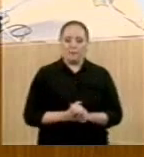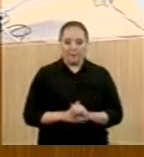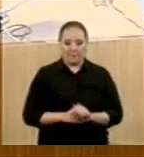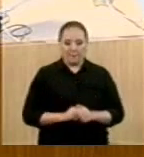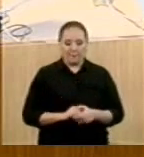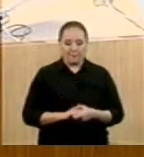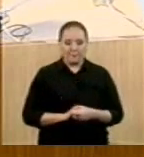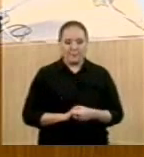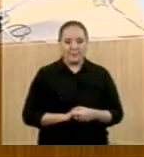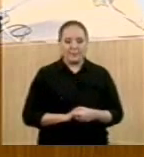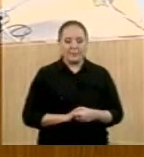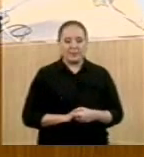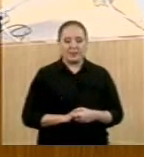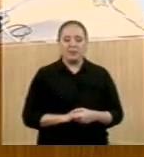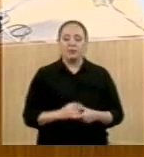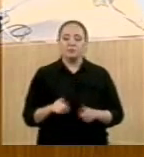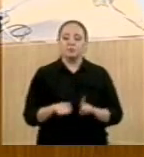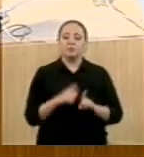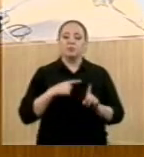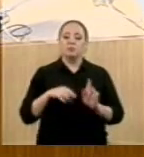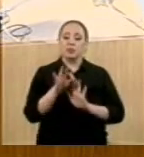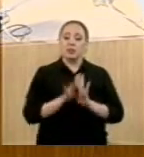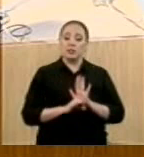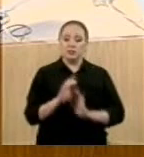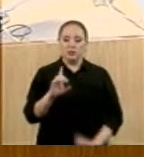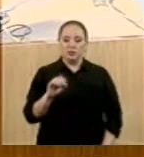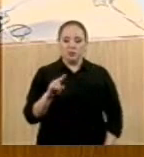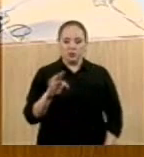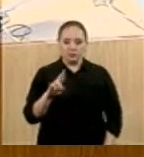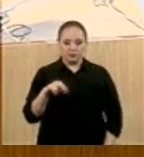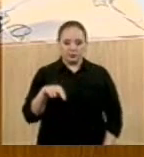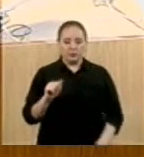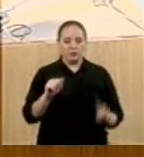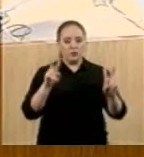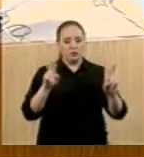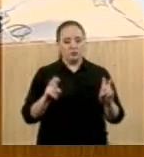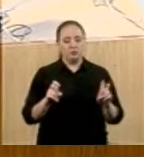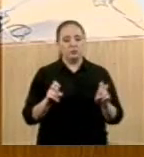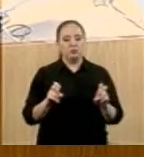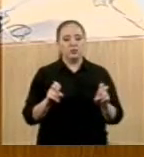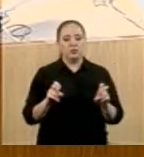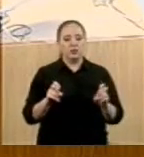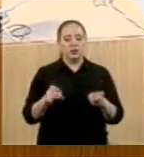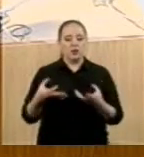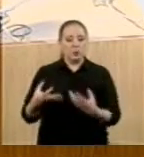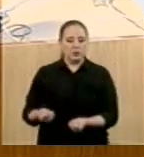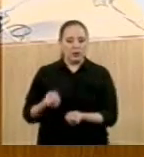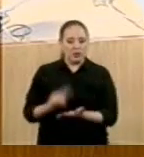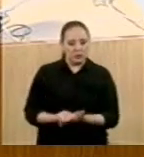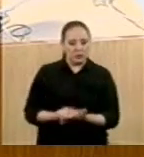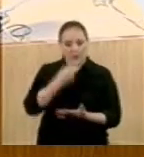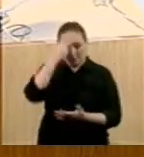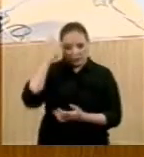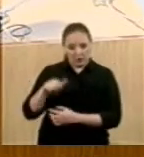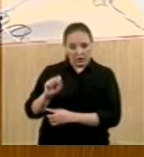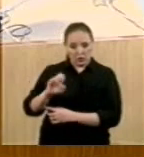Também cito doutrina sobre o reconhecimento das pessoas como sujeitos que devem